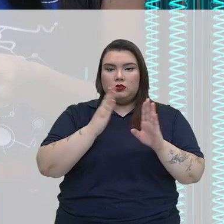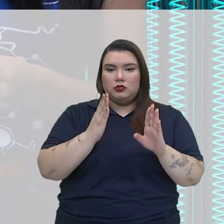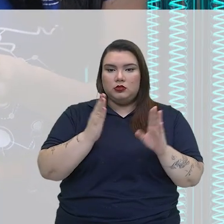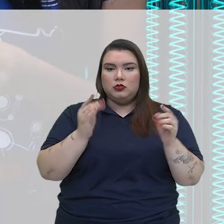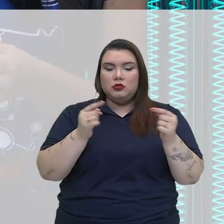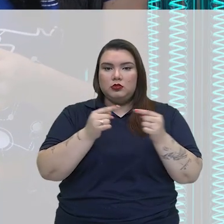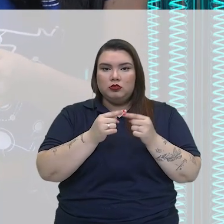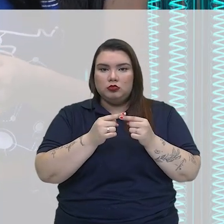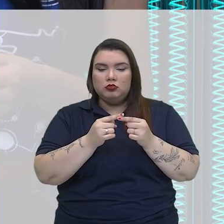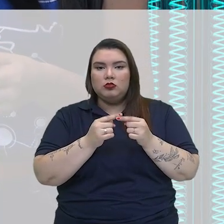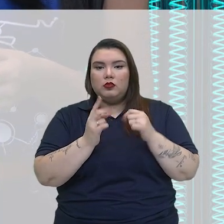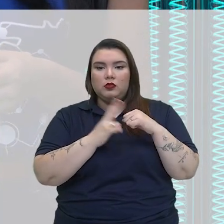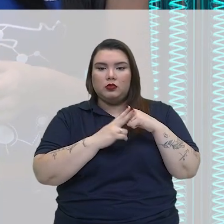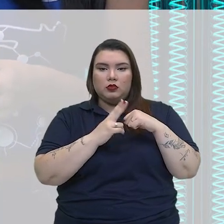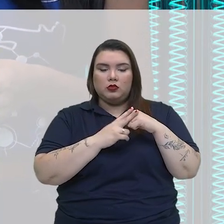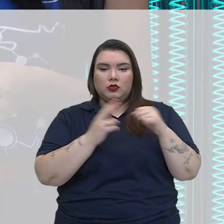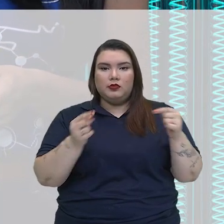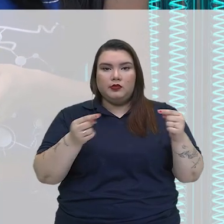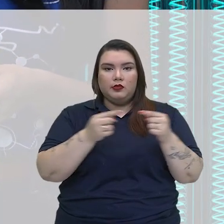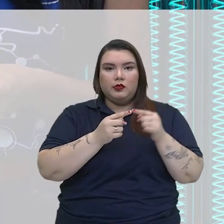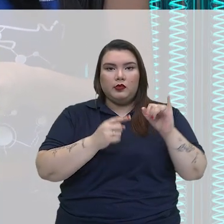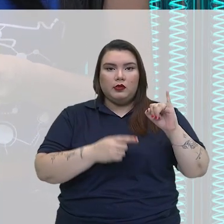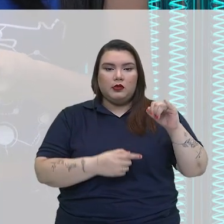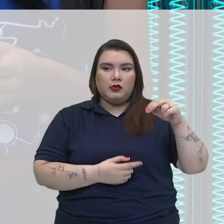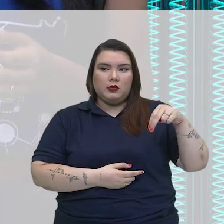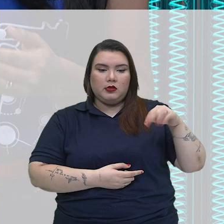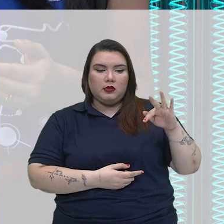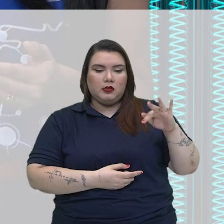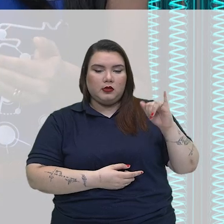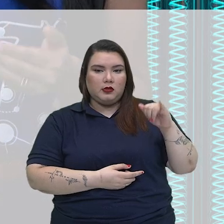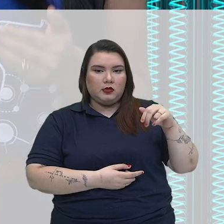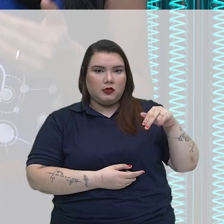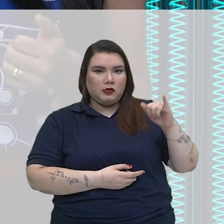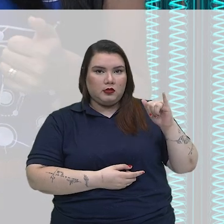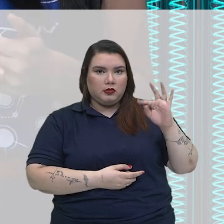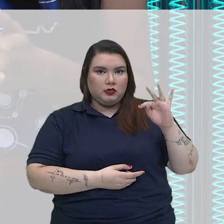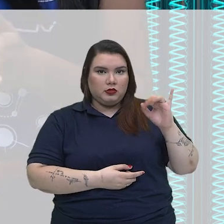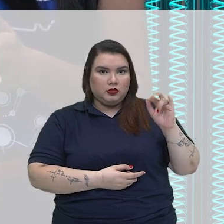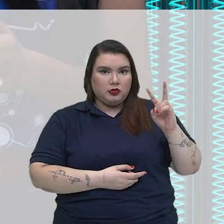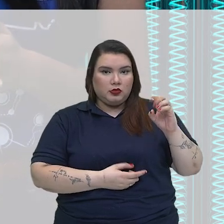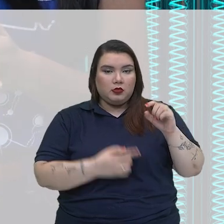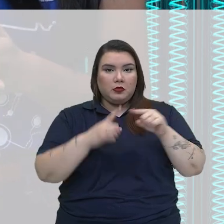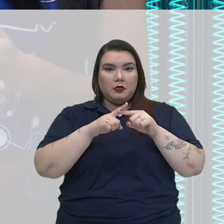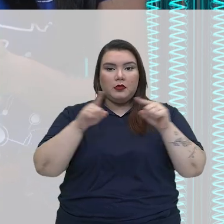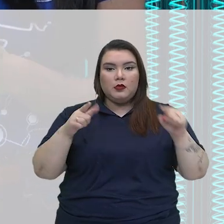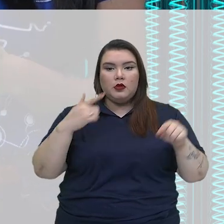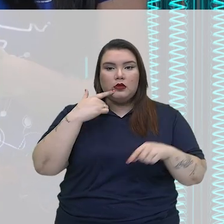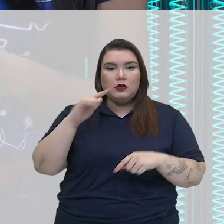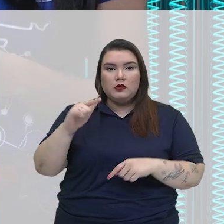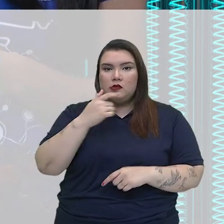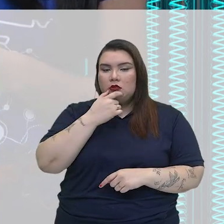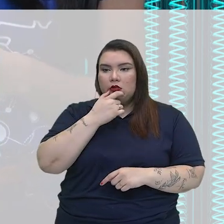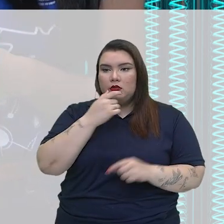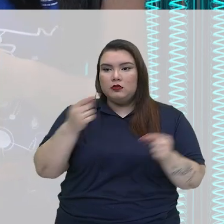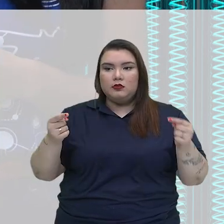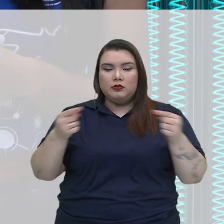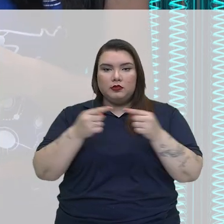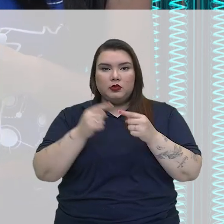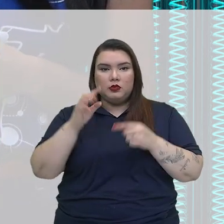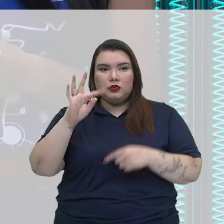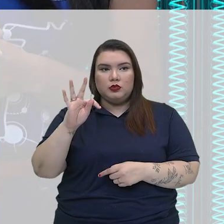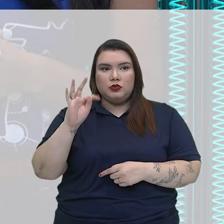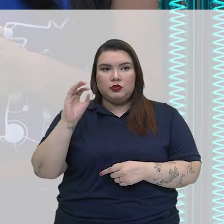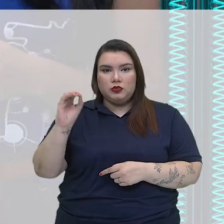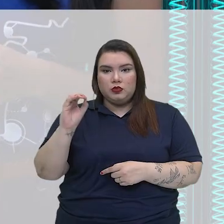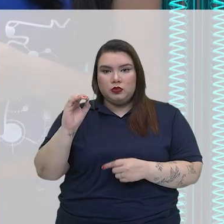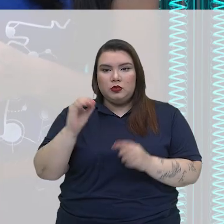língua portuguesa um verbo no infinitivo. Mas na língua inglesa a gente identifica por conta desse to que aparece